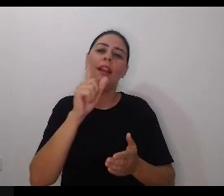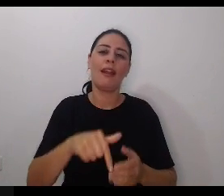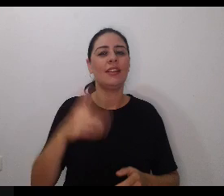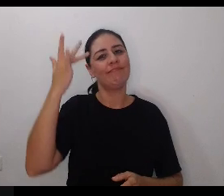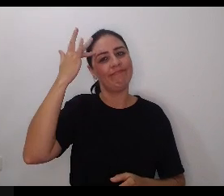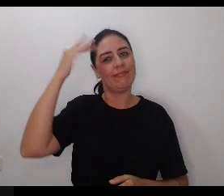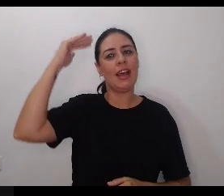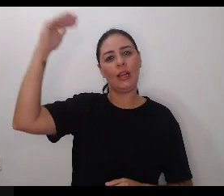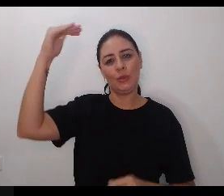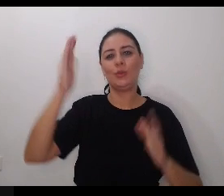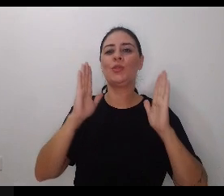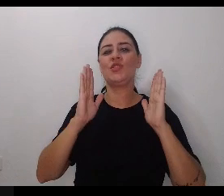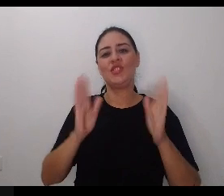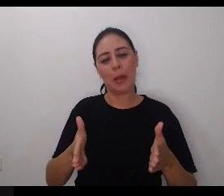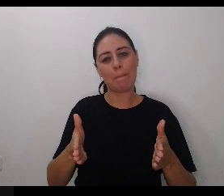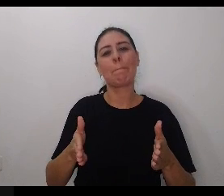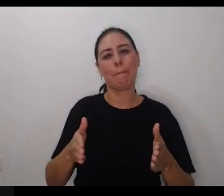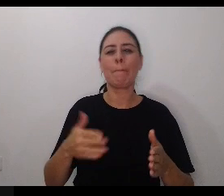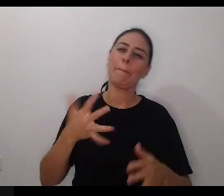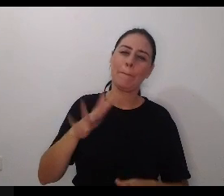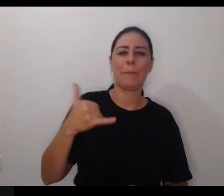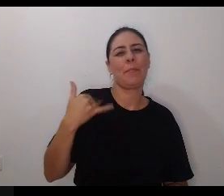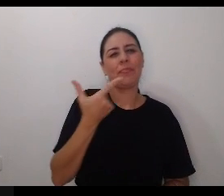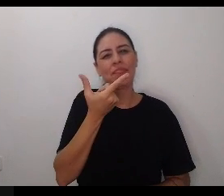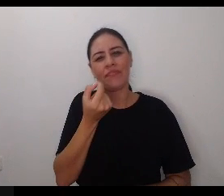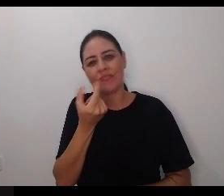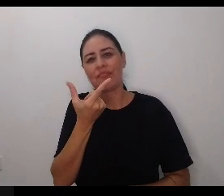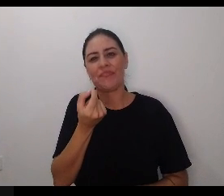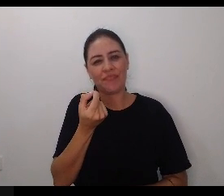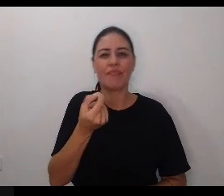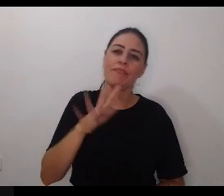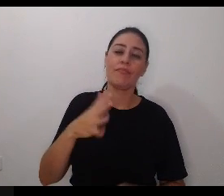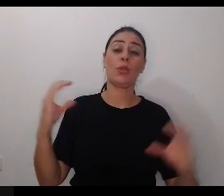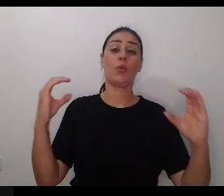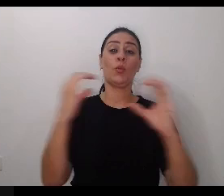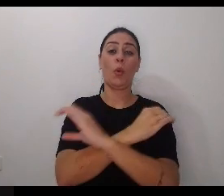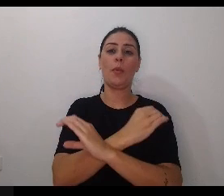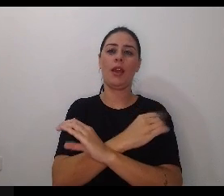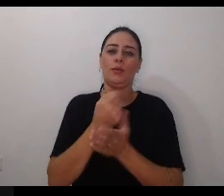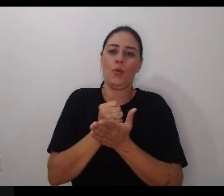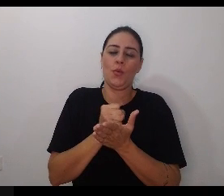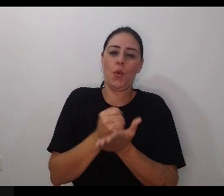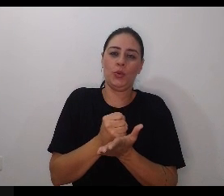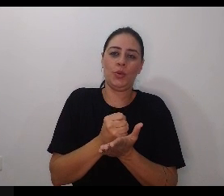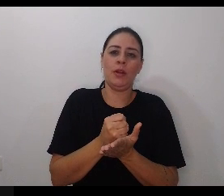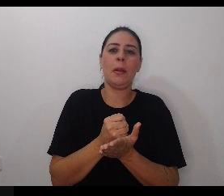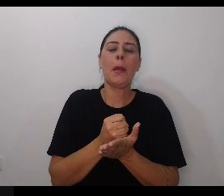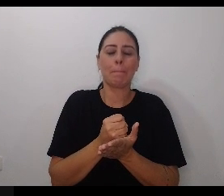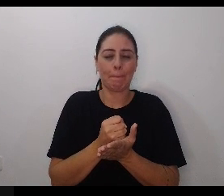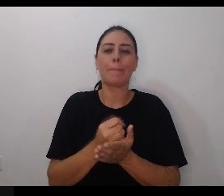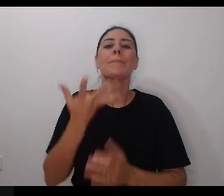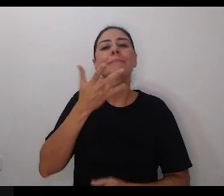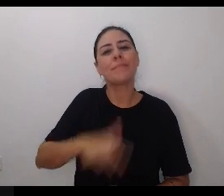controle inibitório, que a gente chama, na fase adulta, né? A partir dos 20 anos, desenvolver completamente